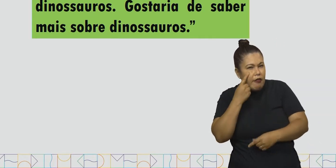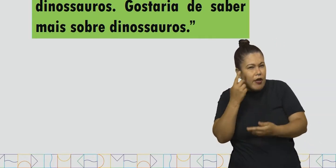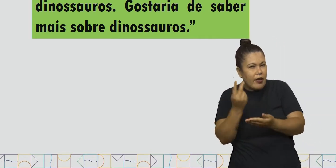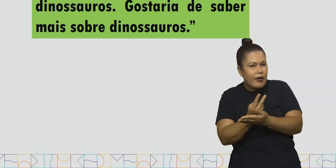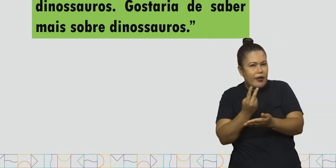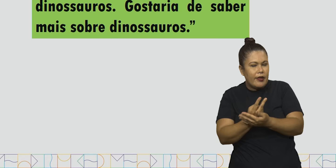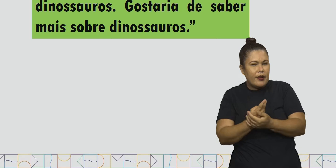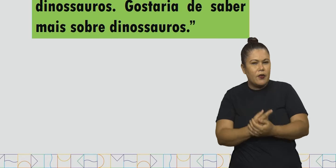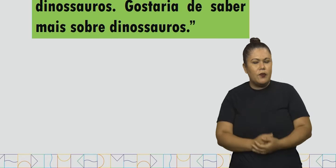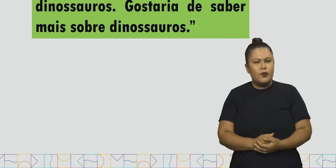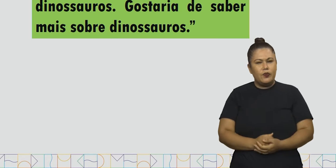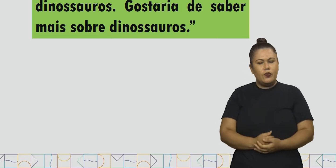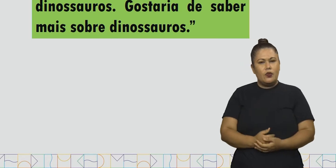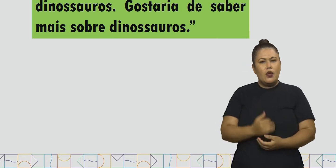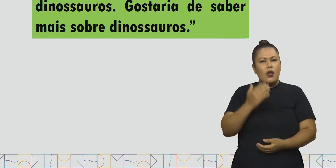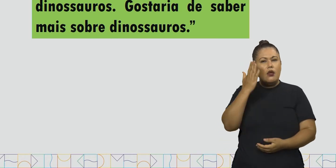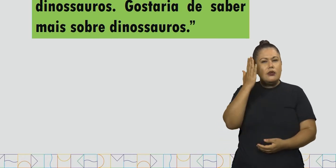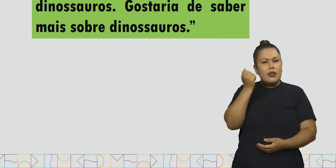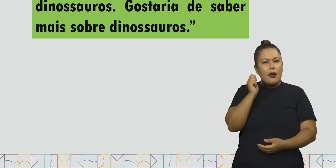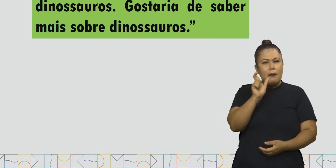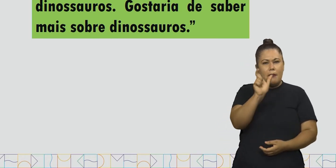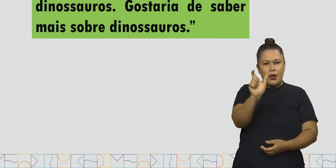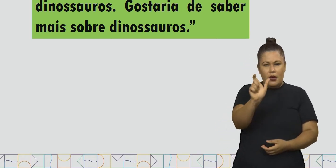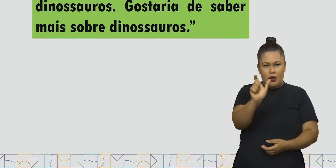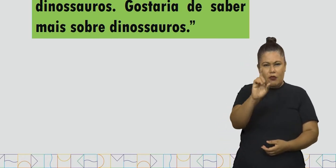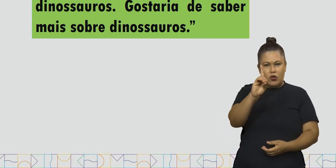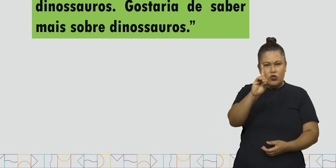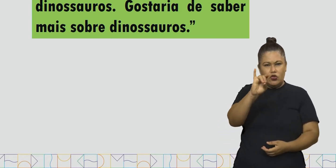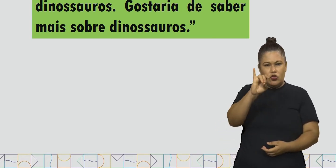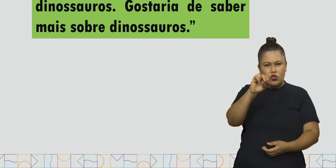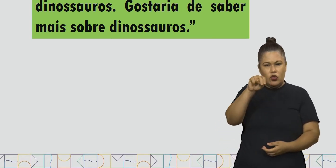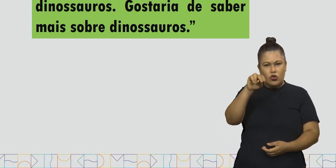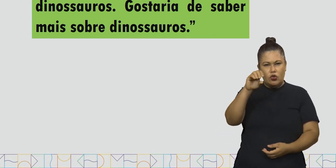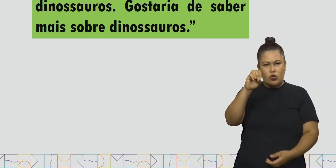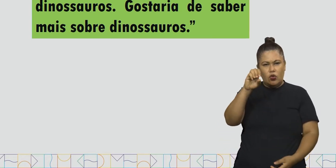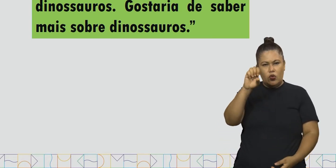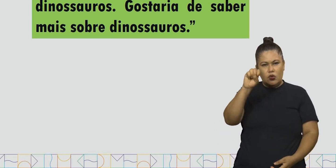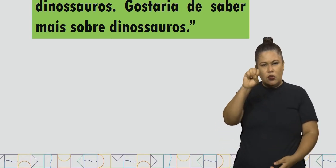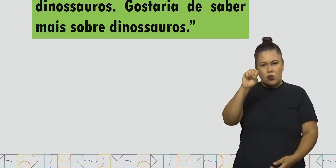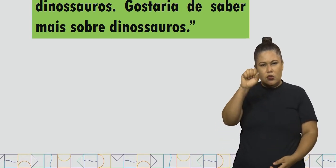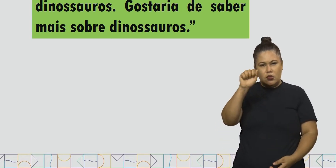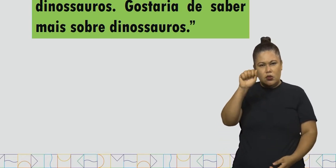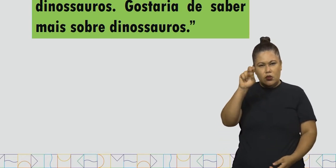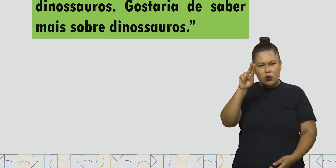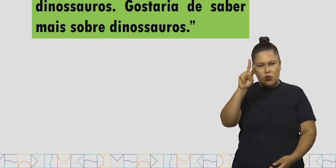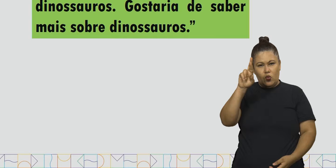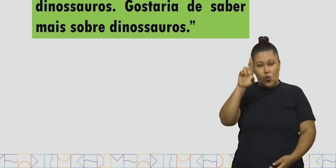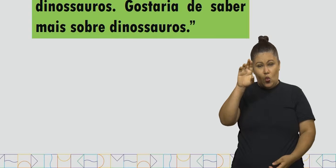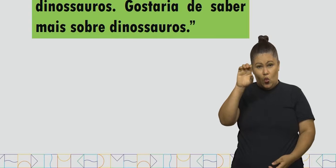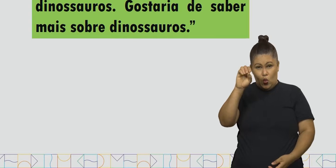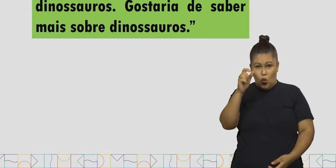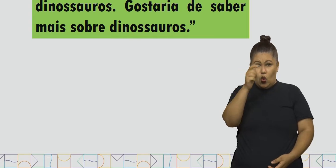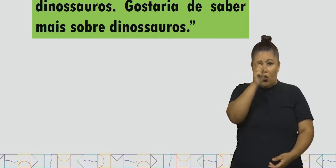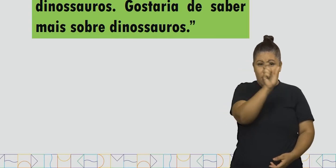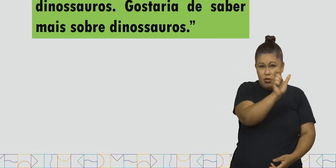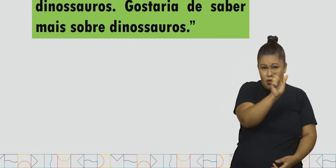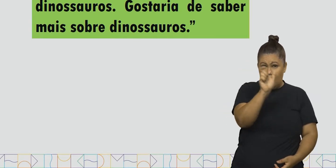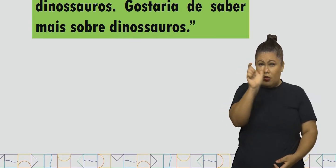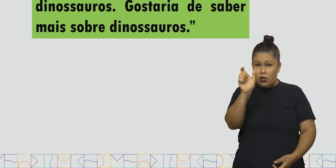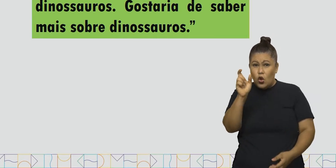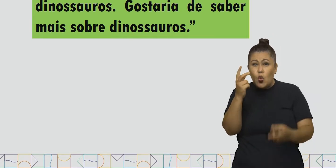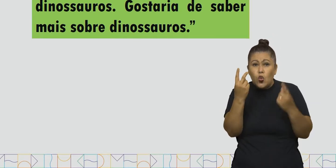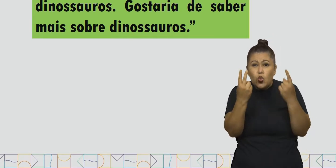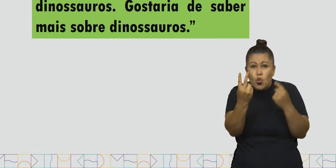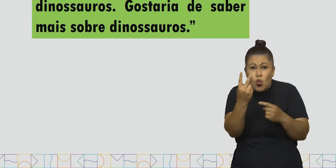aqui. A palavra dinossauros está sendo repetida. E no texto, isso deve ser